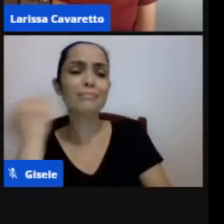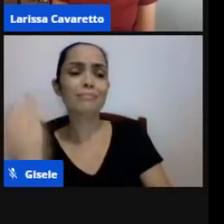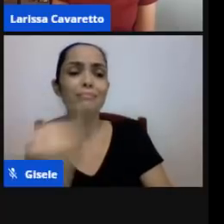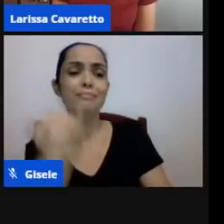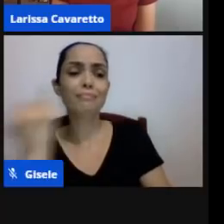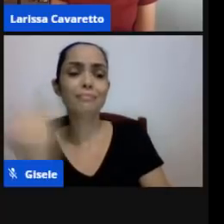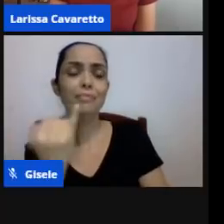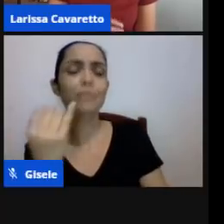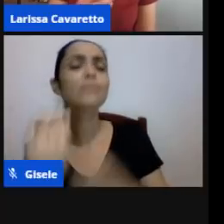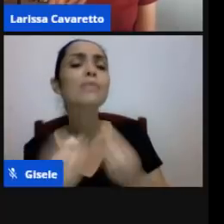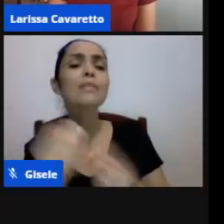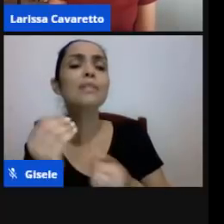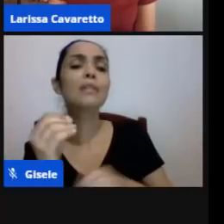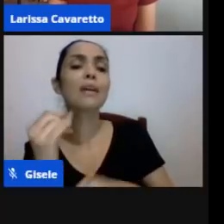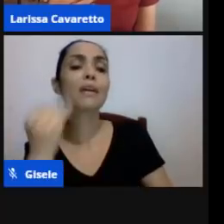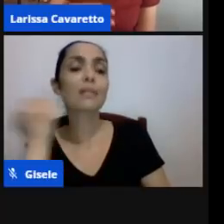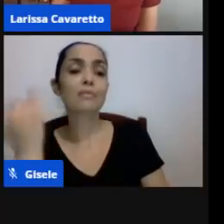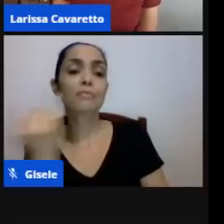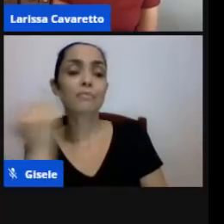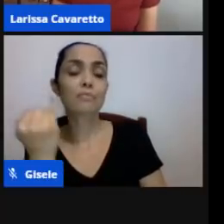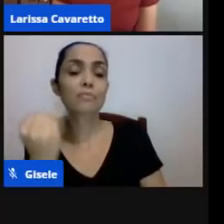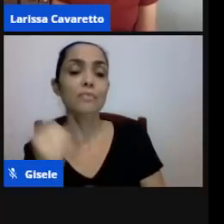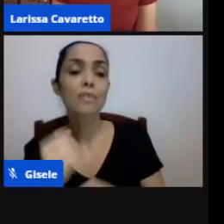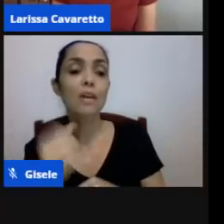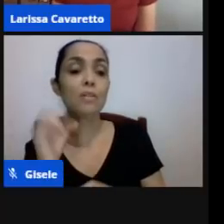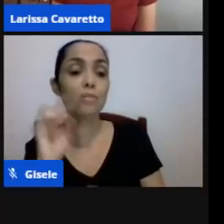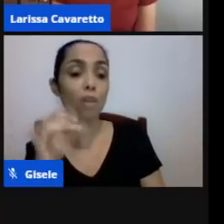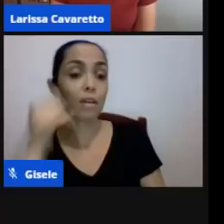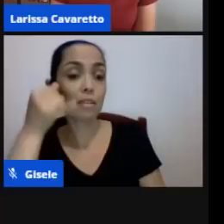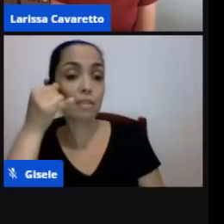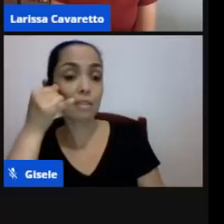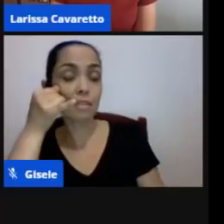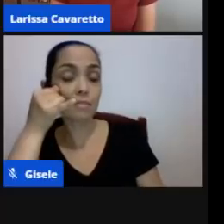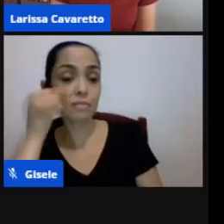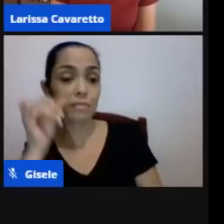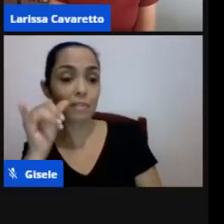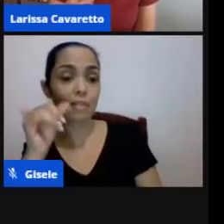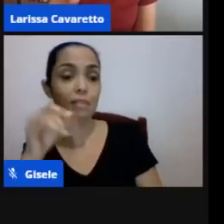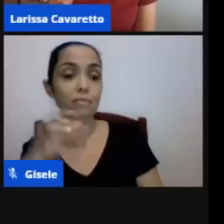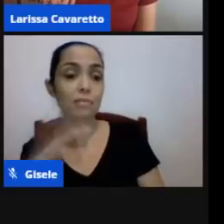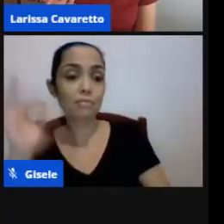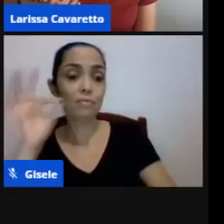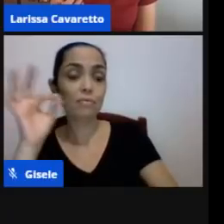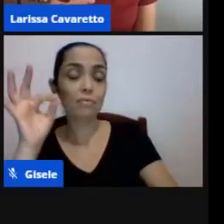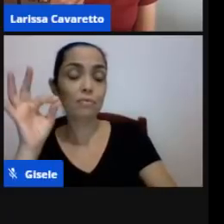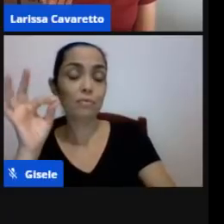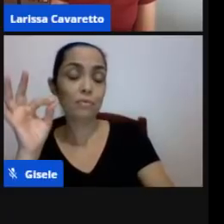da vacinação? Não é só impedir você de pegar a doença, mas é impedir